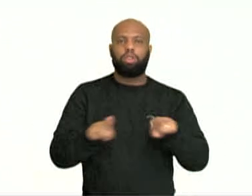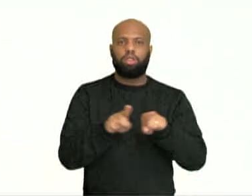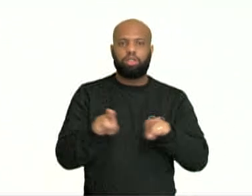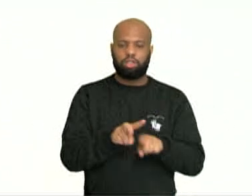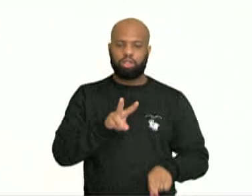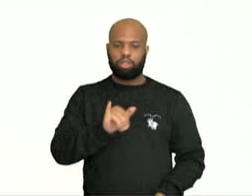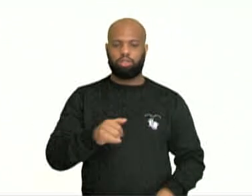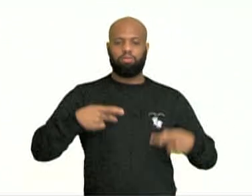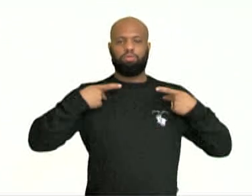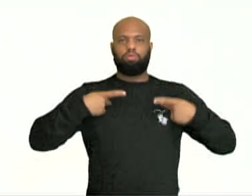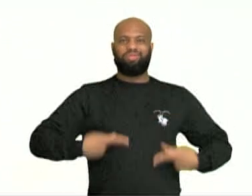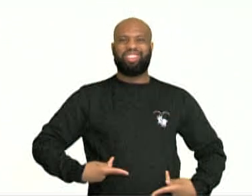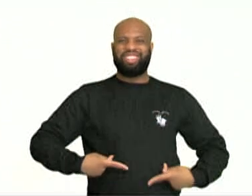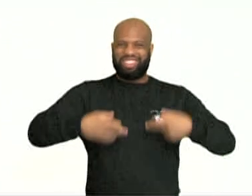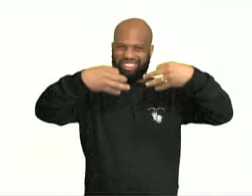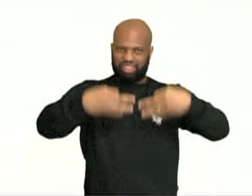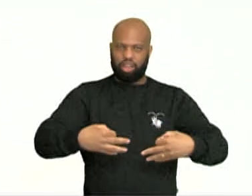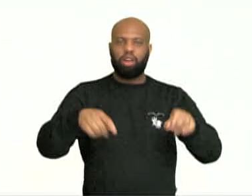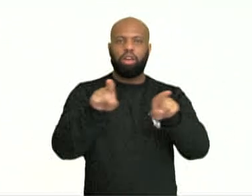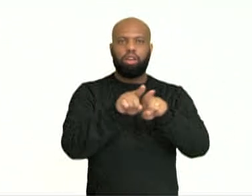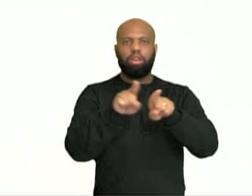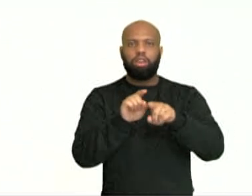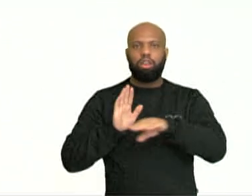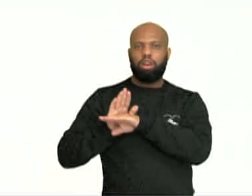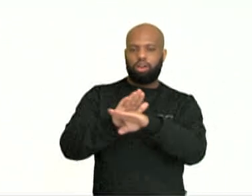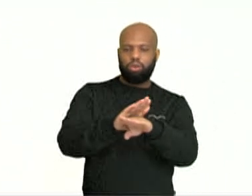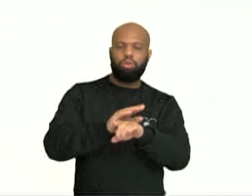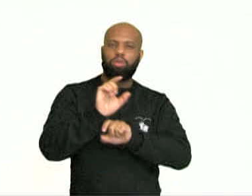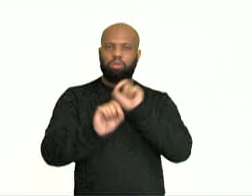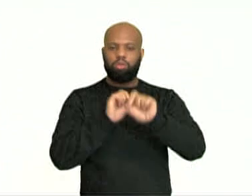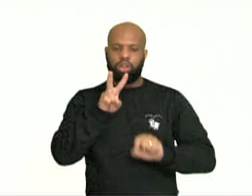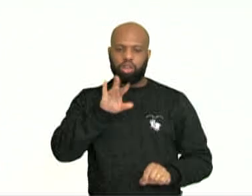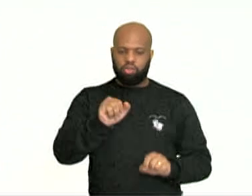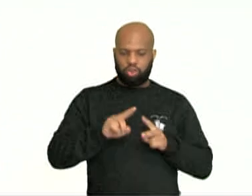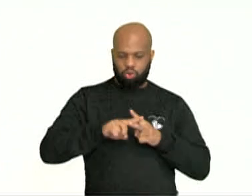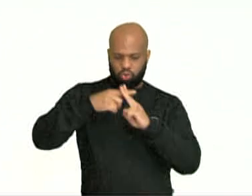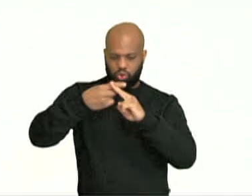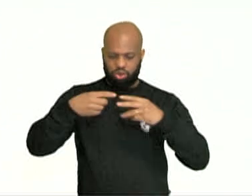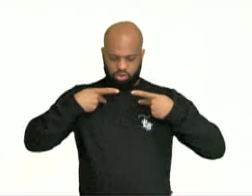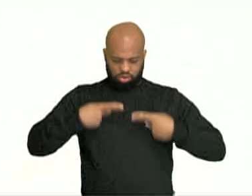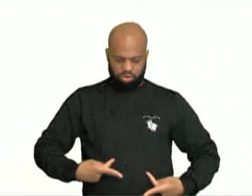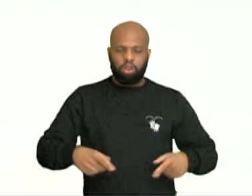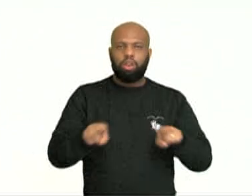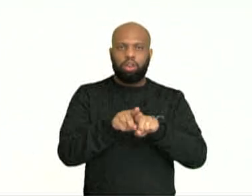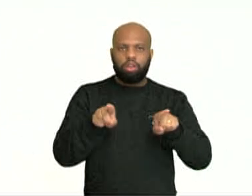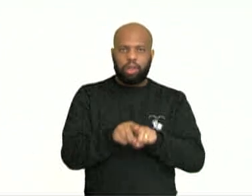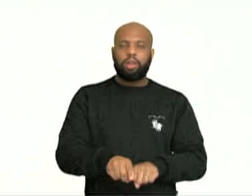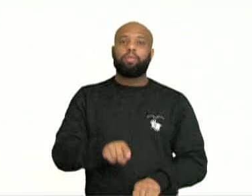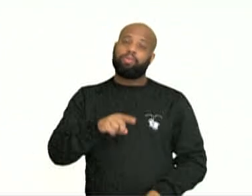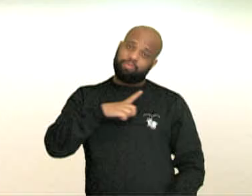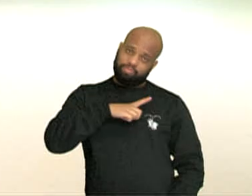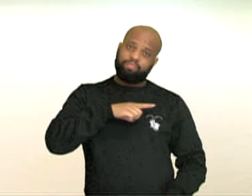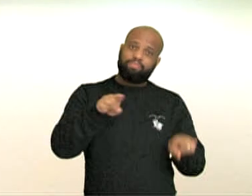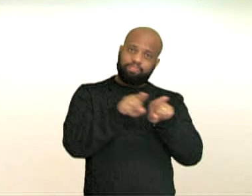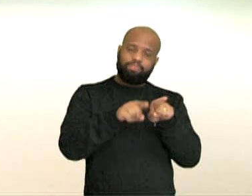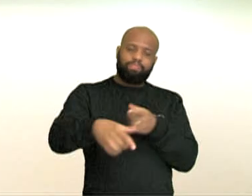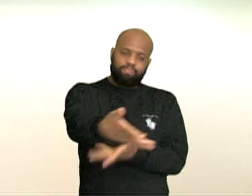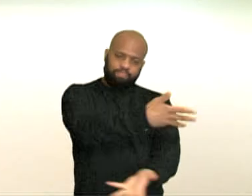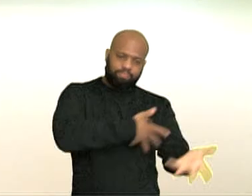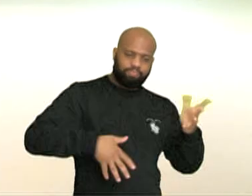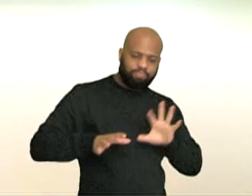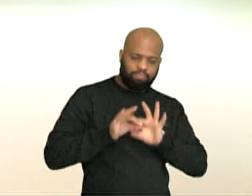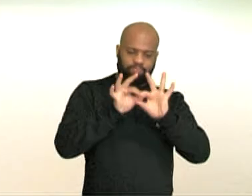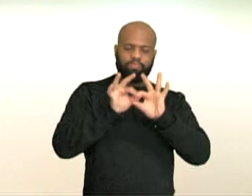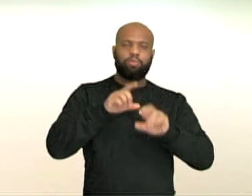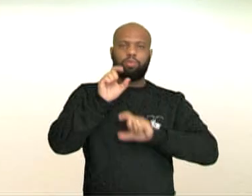nos mantermos mais eretos, ajuda na correção de desvios posturais e ela vai fazer toda essa integração do